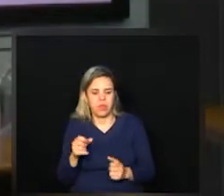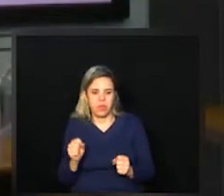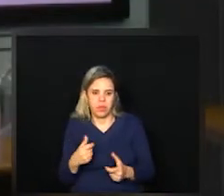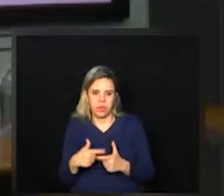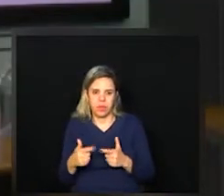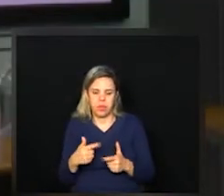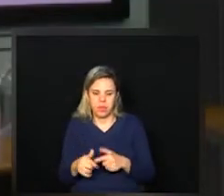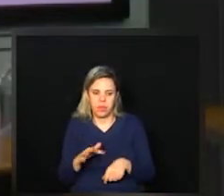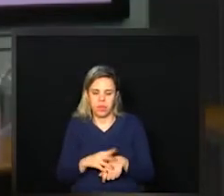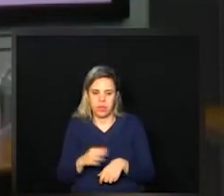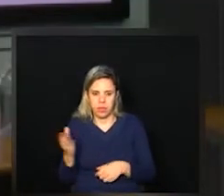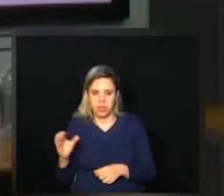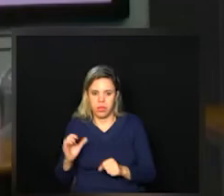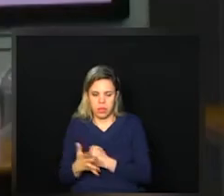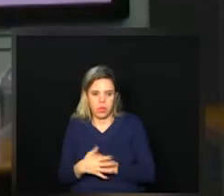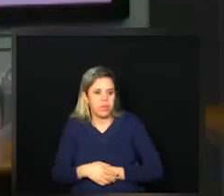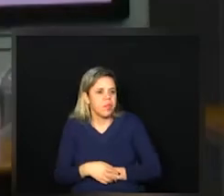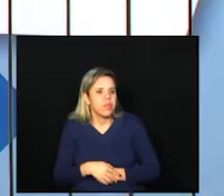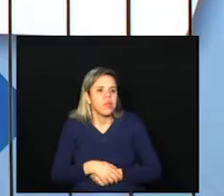pode ser Covid.